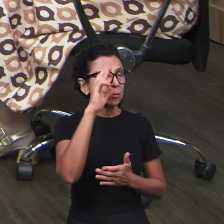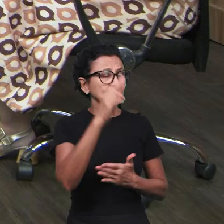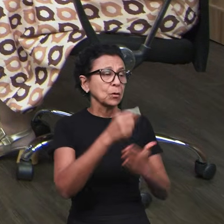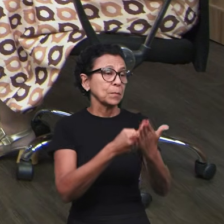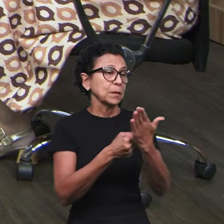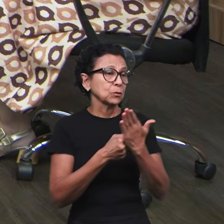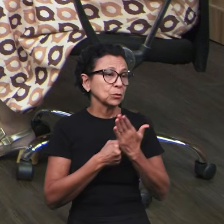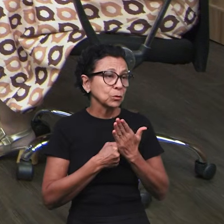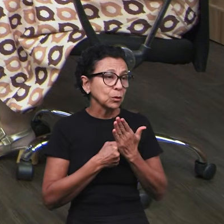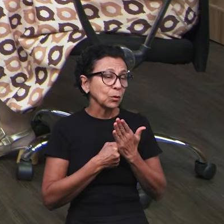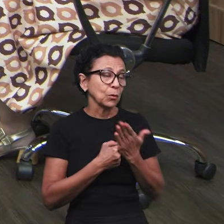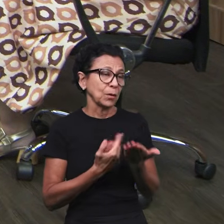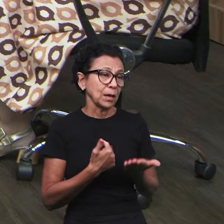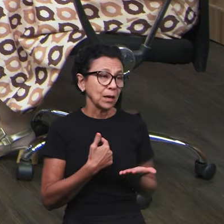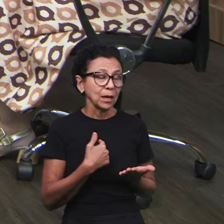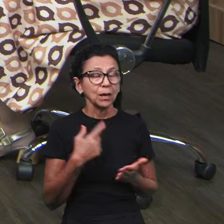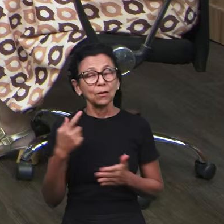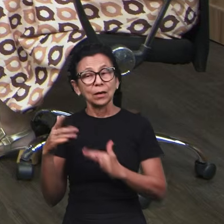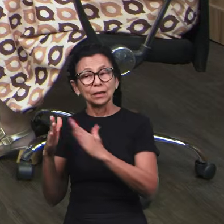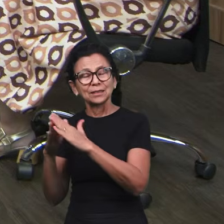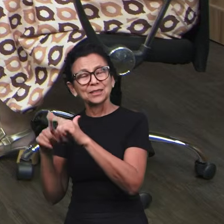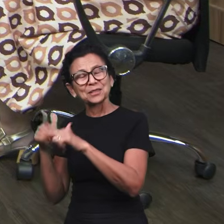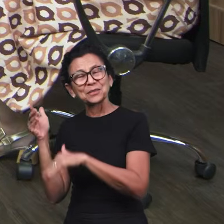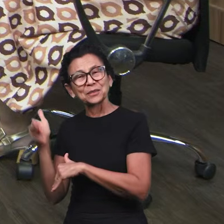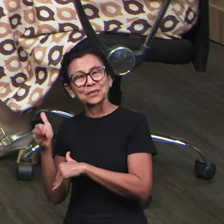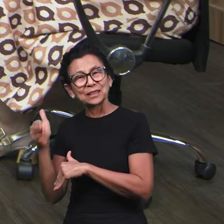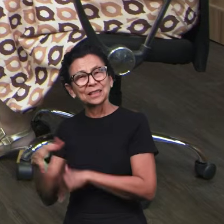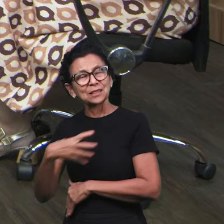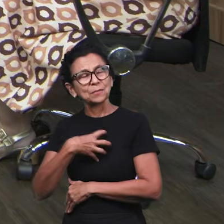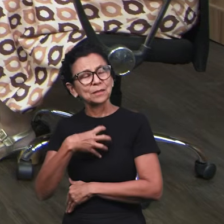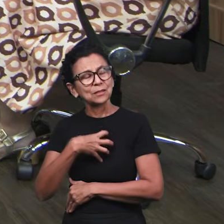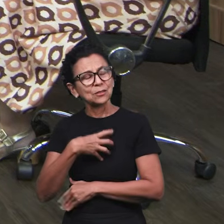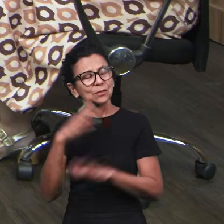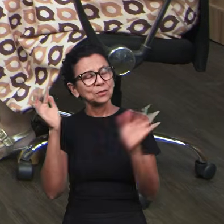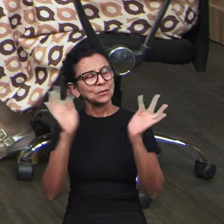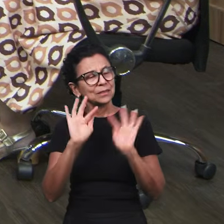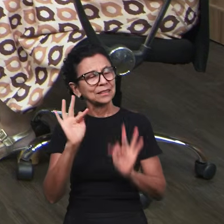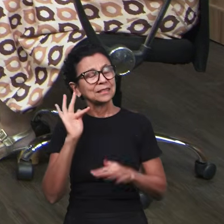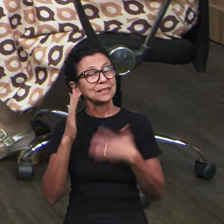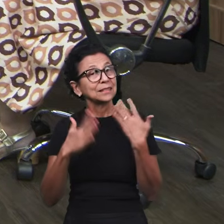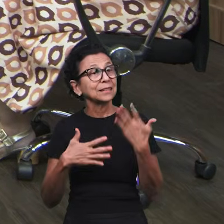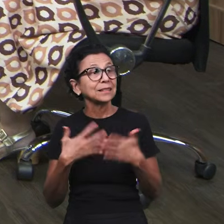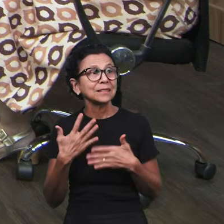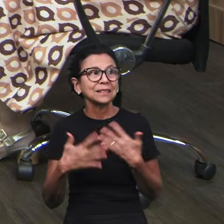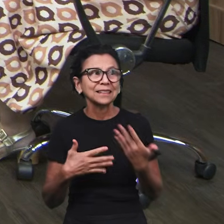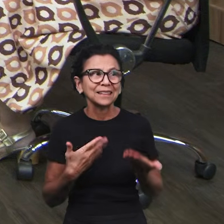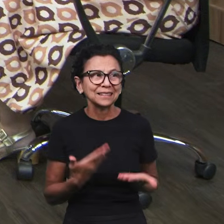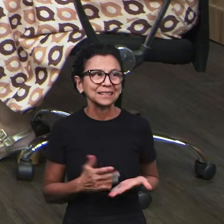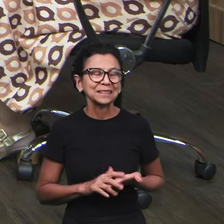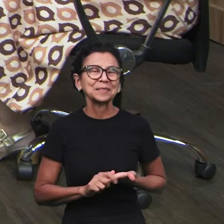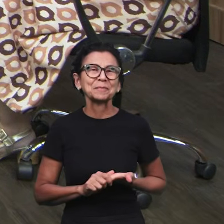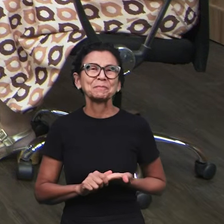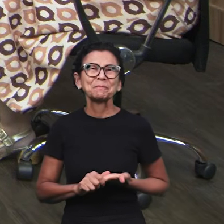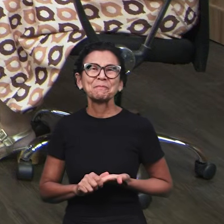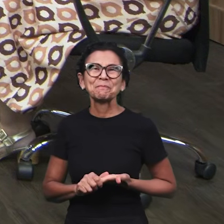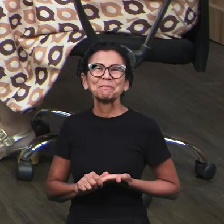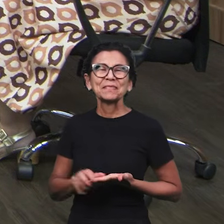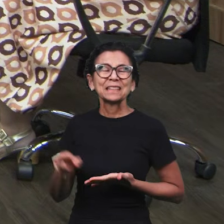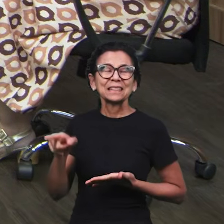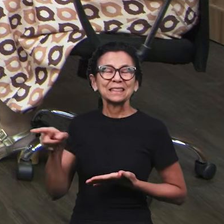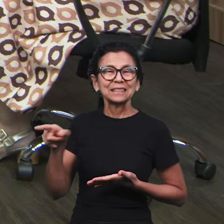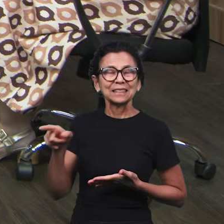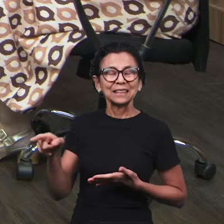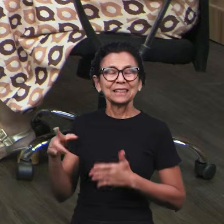estou frequentando a igreja, eu estou feliz, eu estou alegre, né? E na igreja ela conheceu